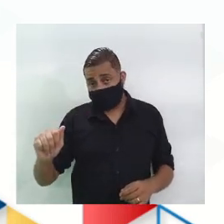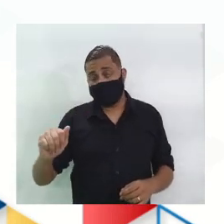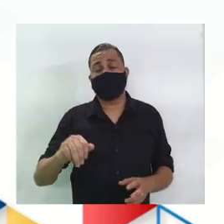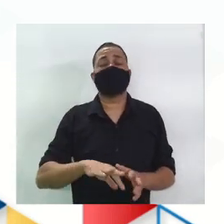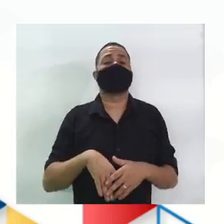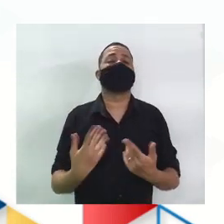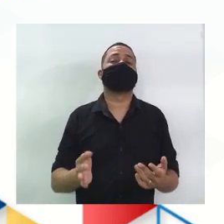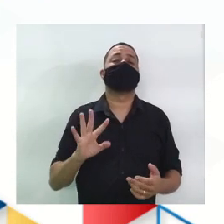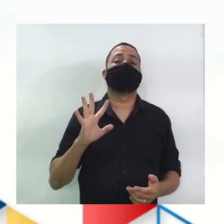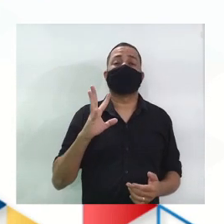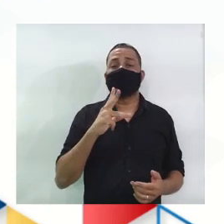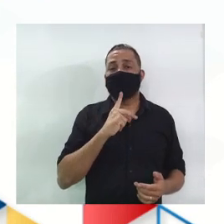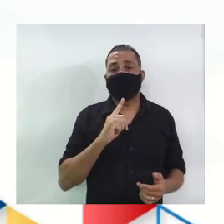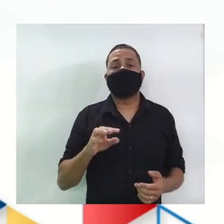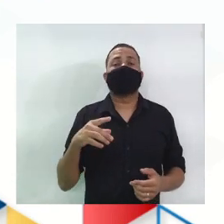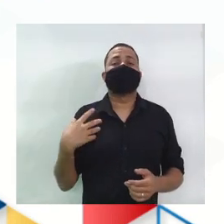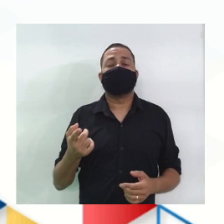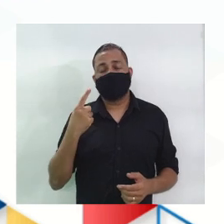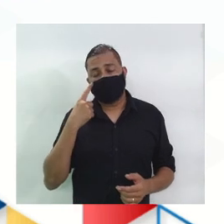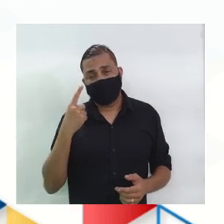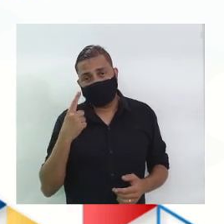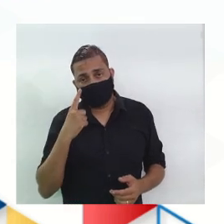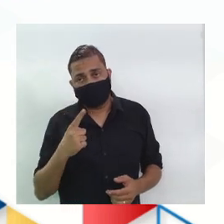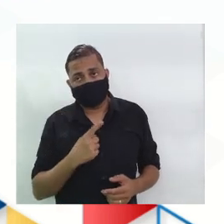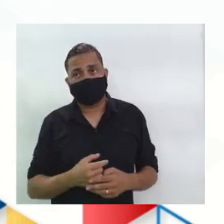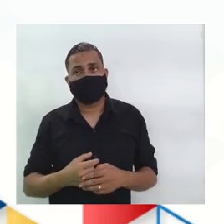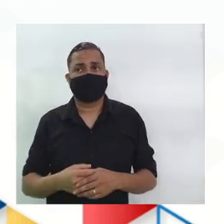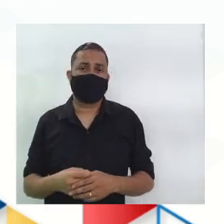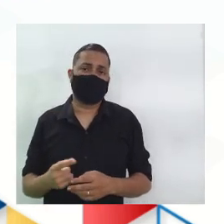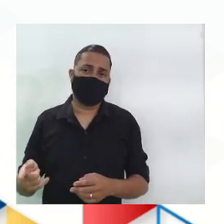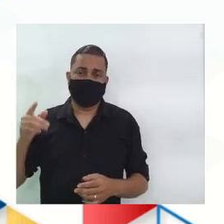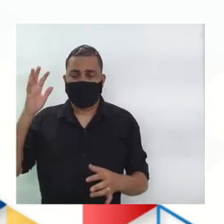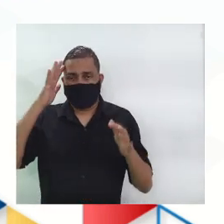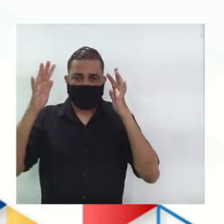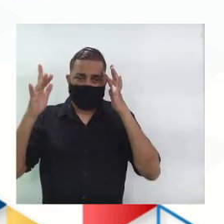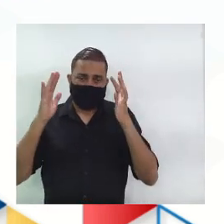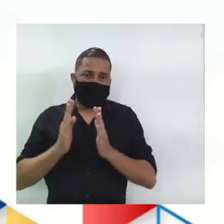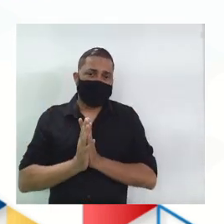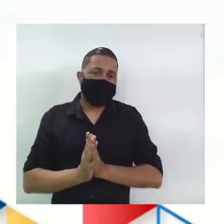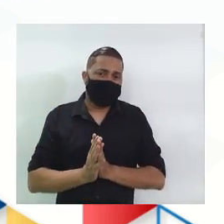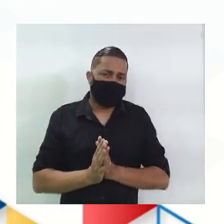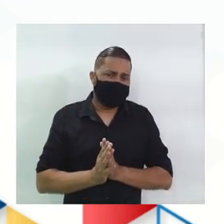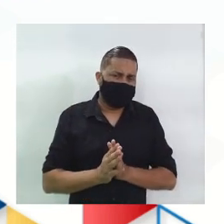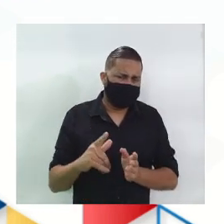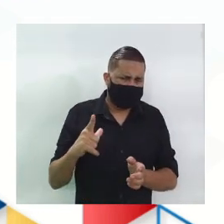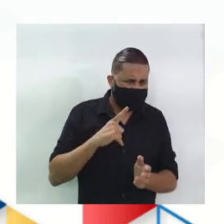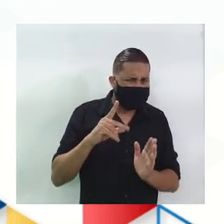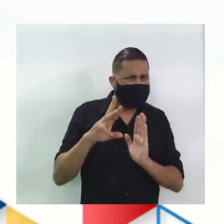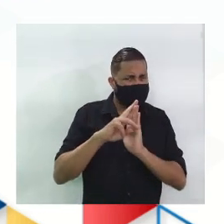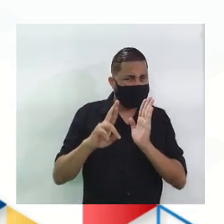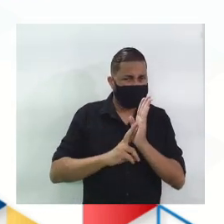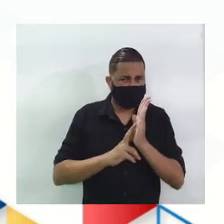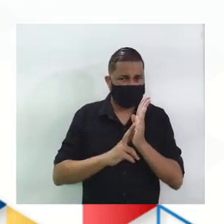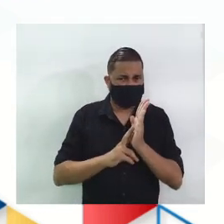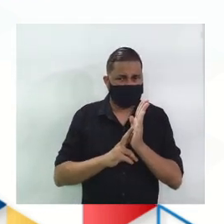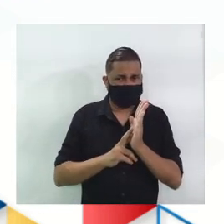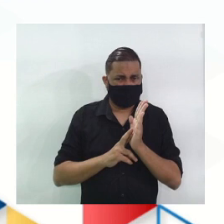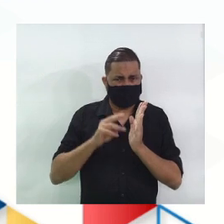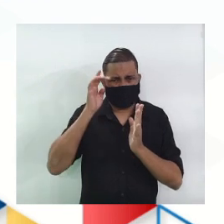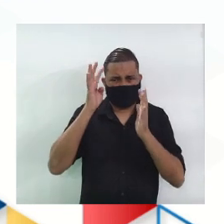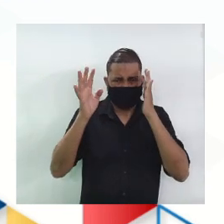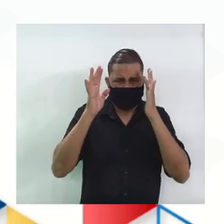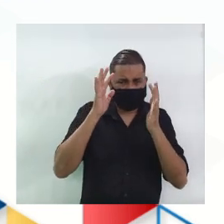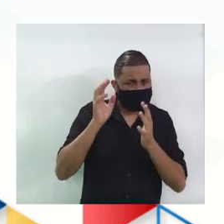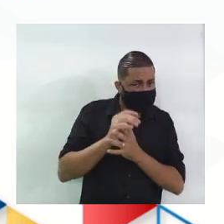Então conhecer. E vamos ver aqui um pouco sobre a meditação. Existem regras na